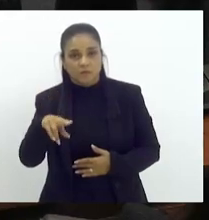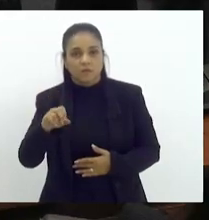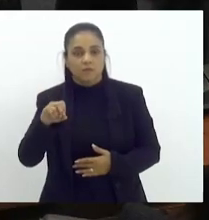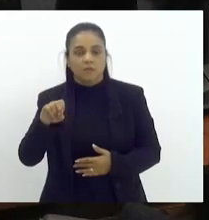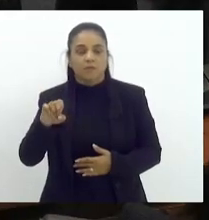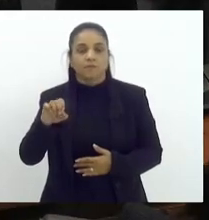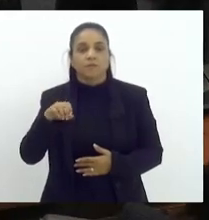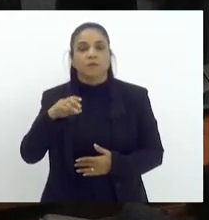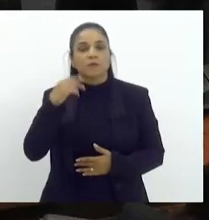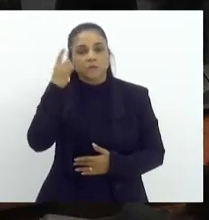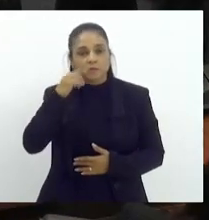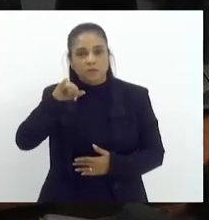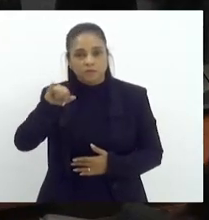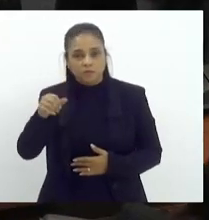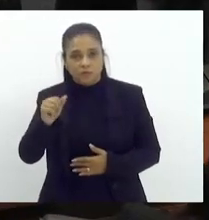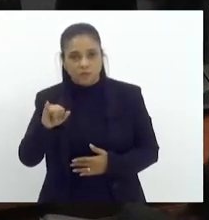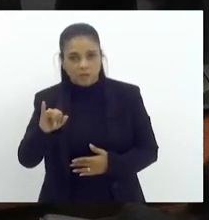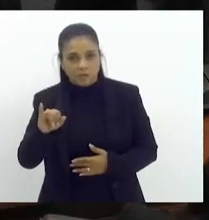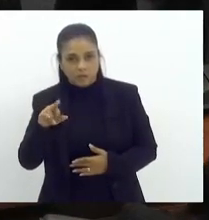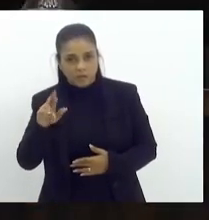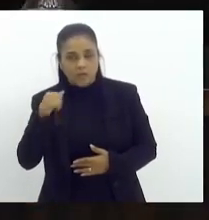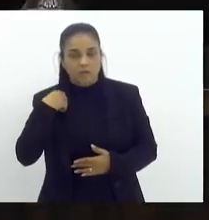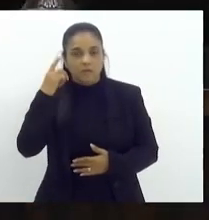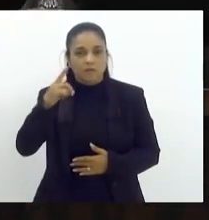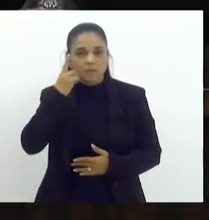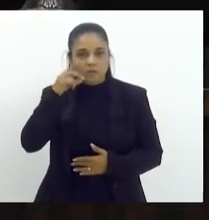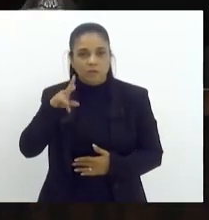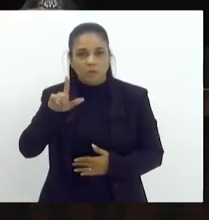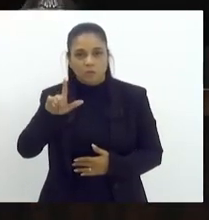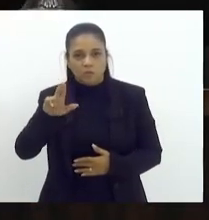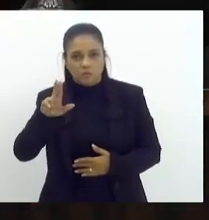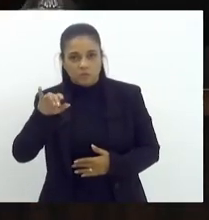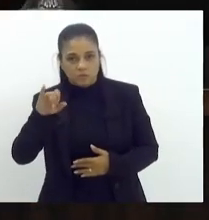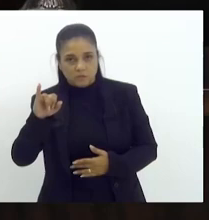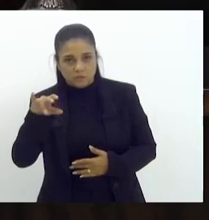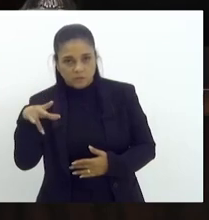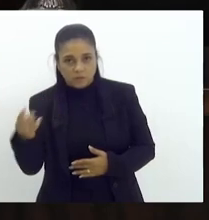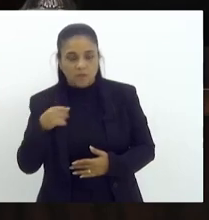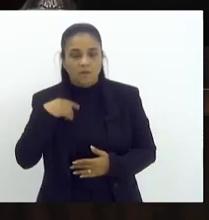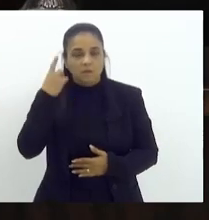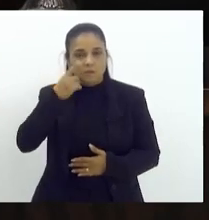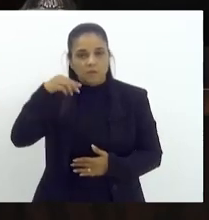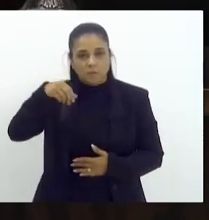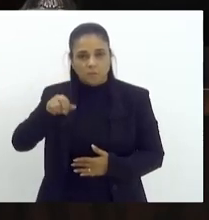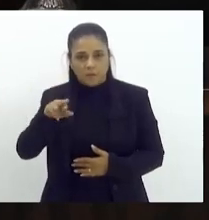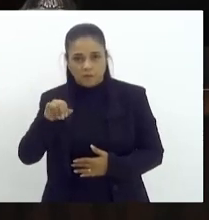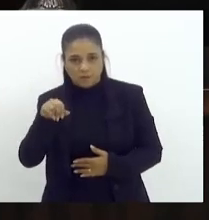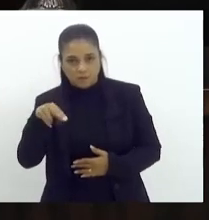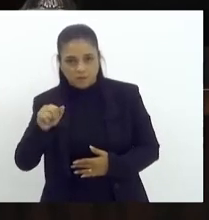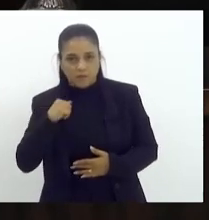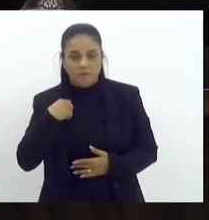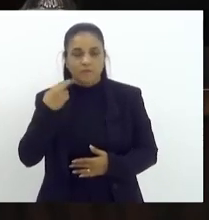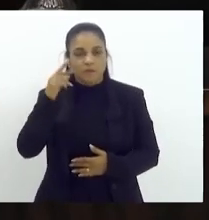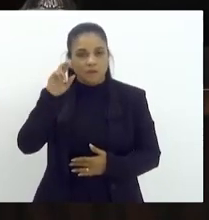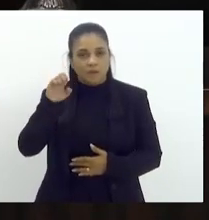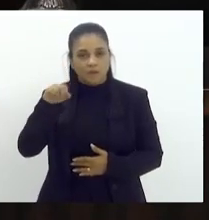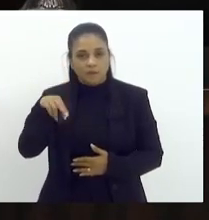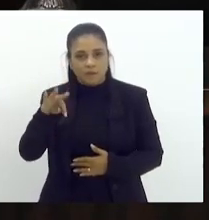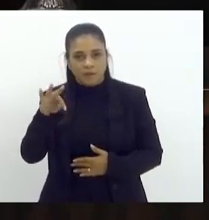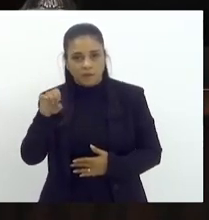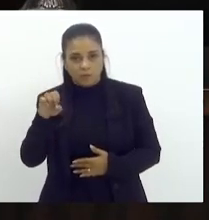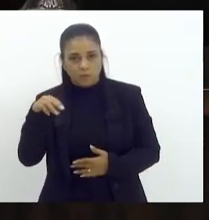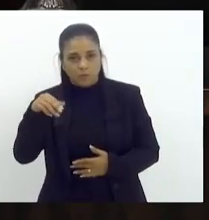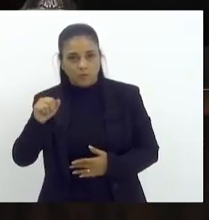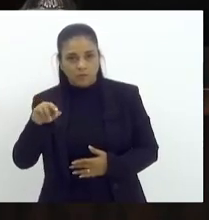Jari Oliveira deputada Lucinha deputada Marina do MST Deputado Renato Machado